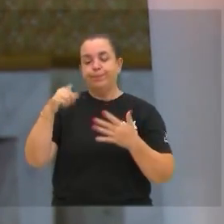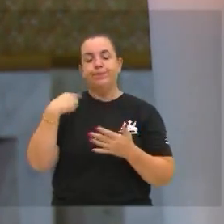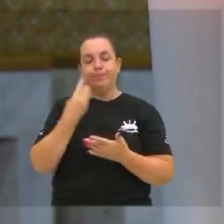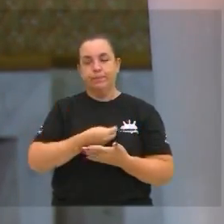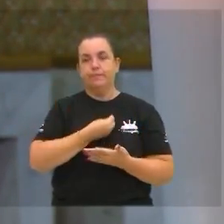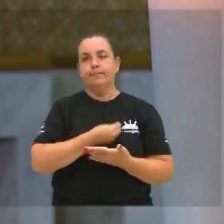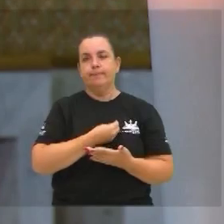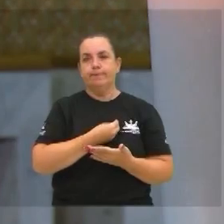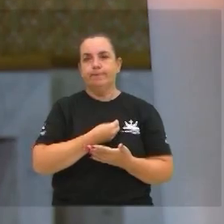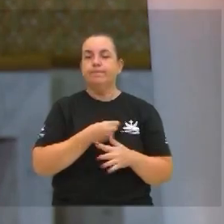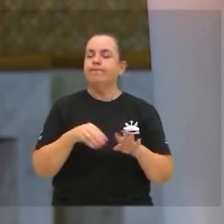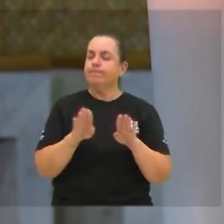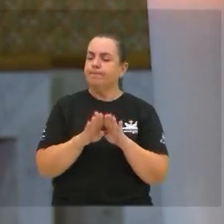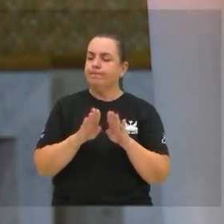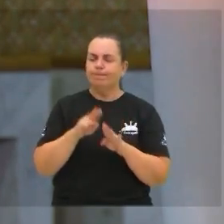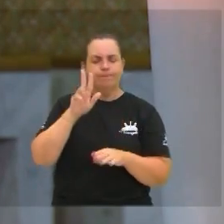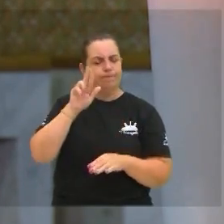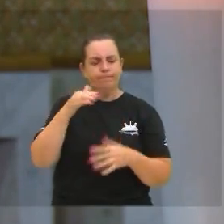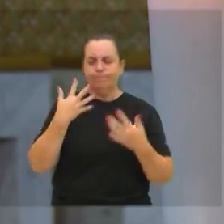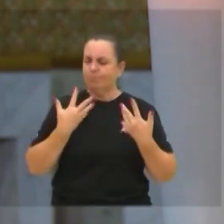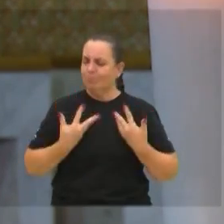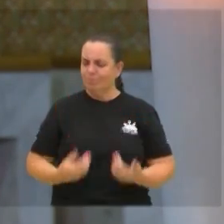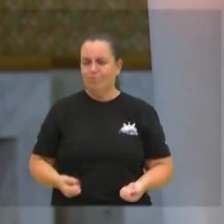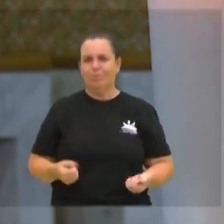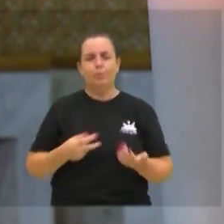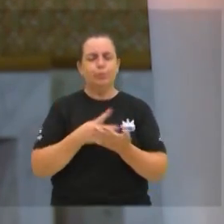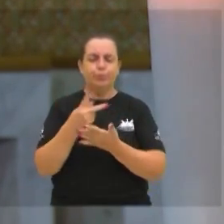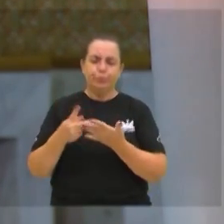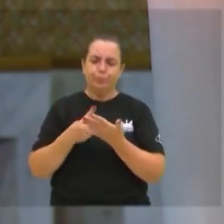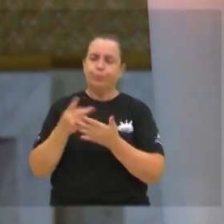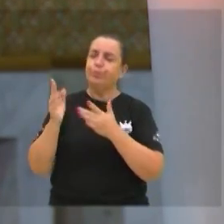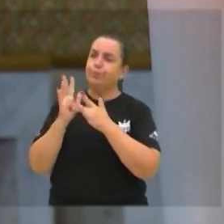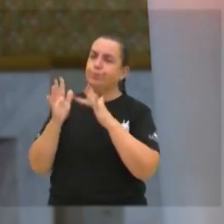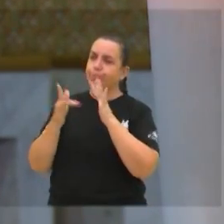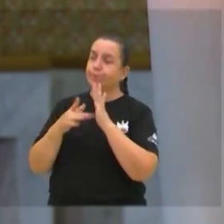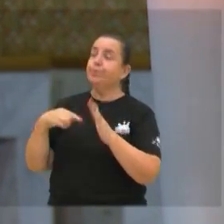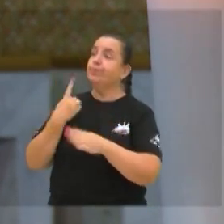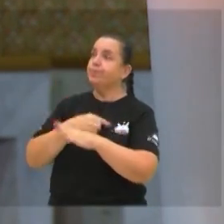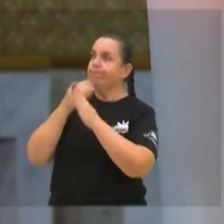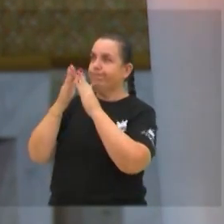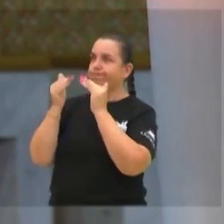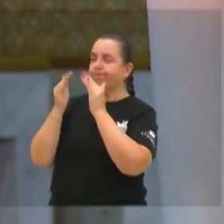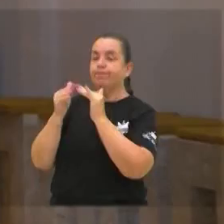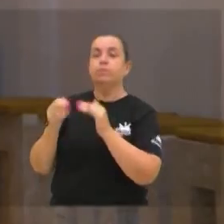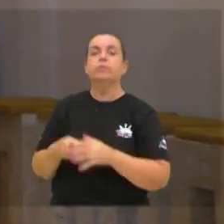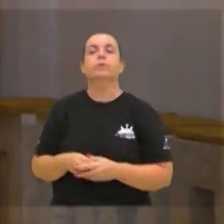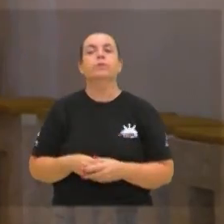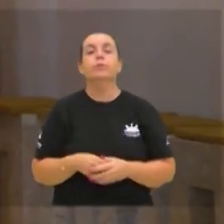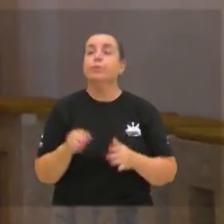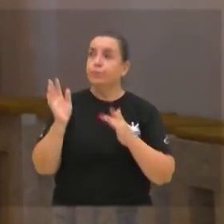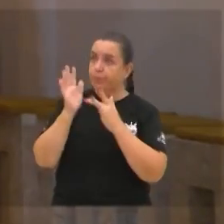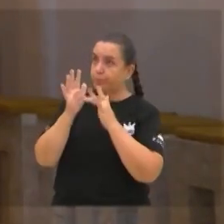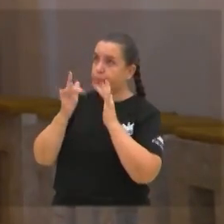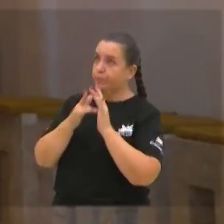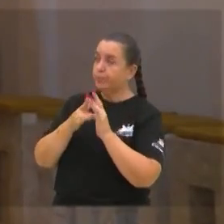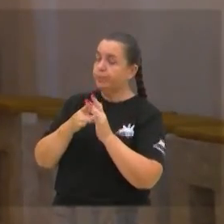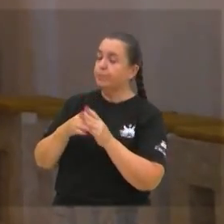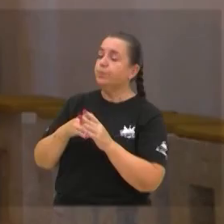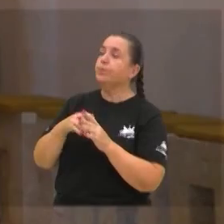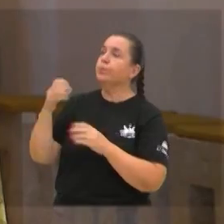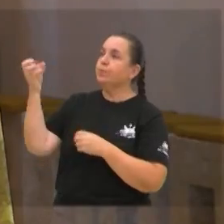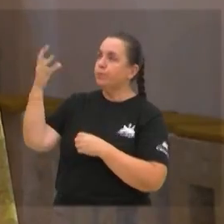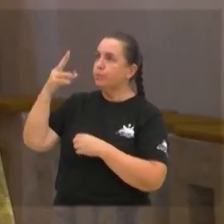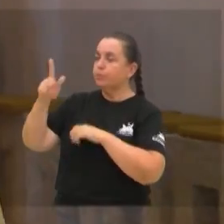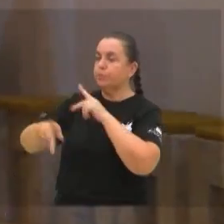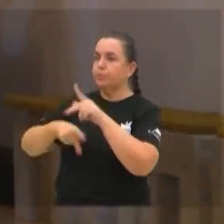nossa vida e nunca cansemos de buscar a Cristo, nós vos pedimos. Cristo, luz dos